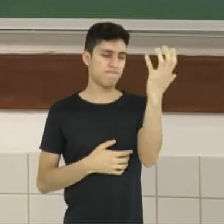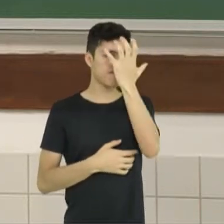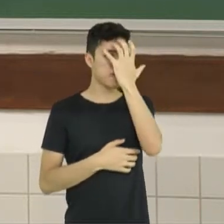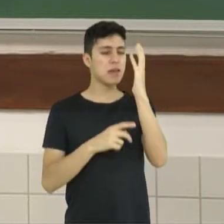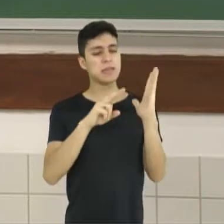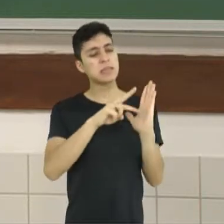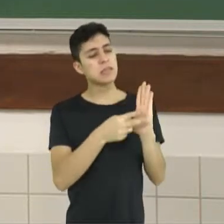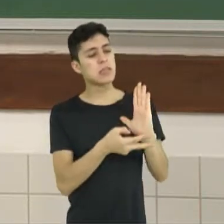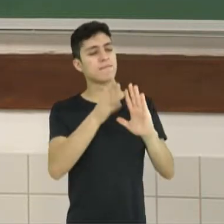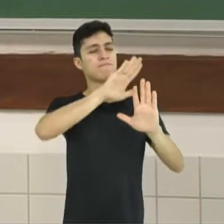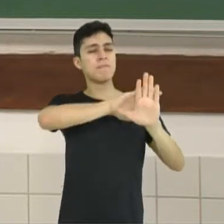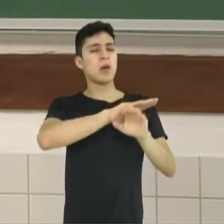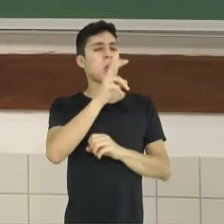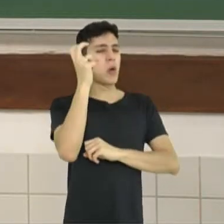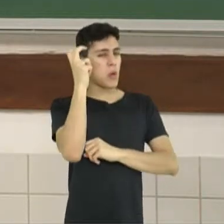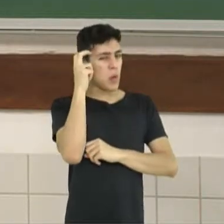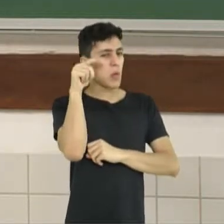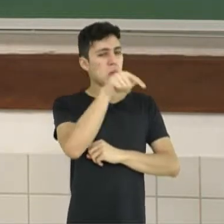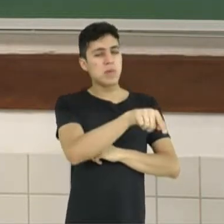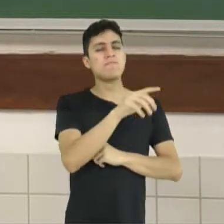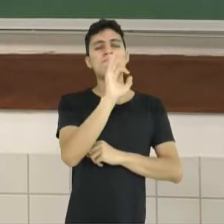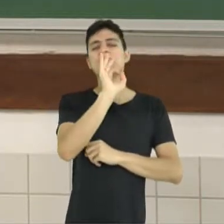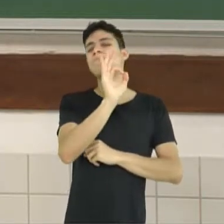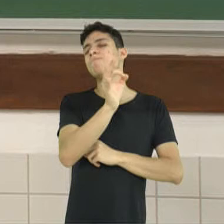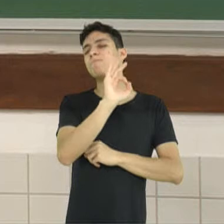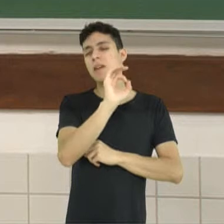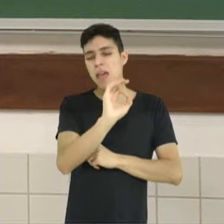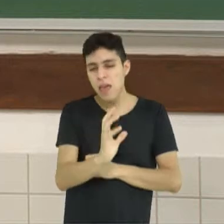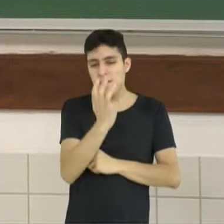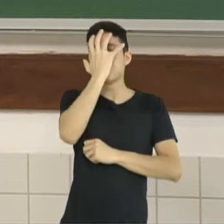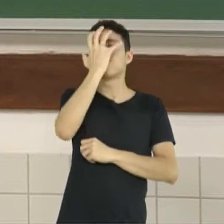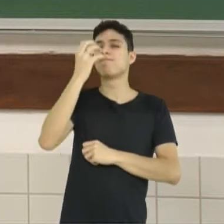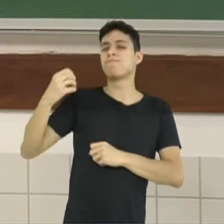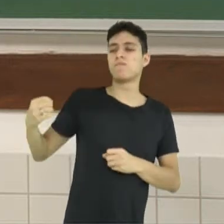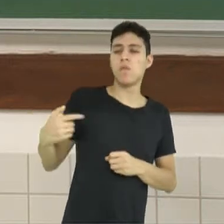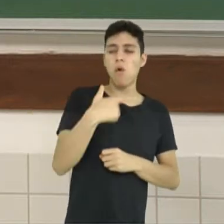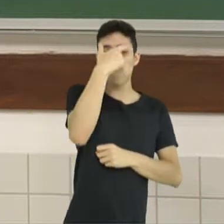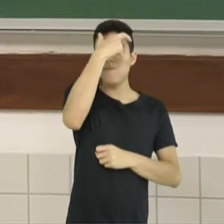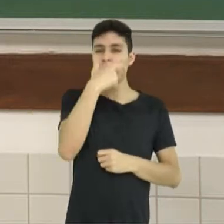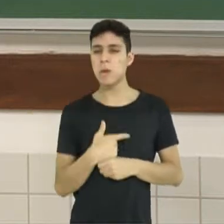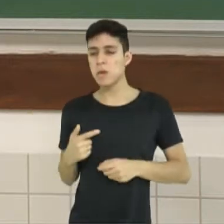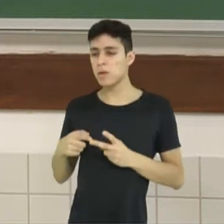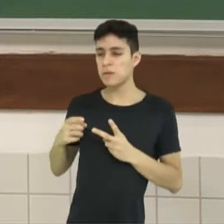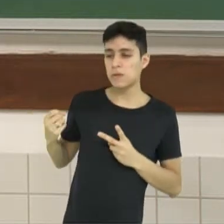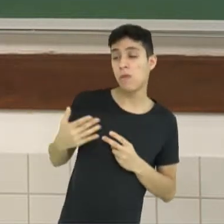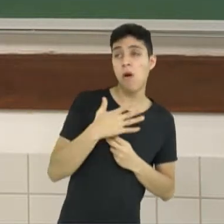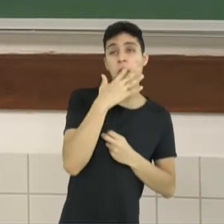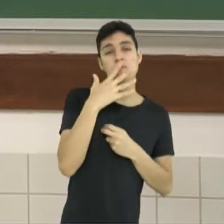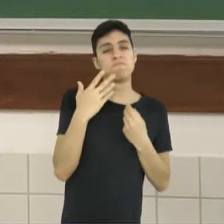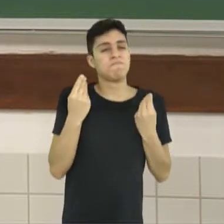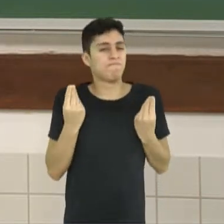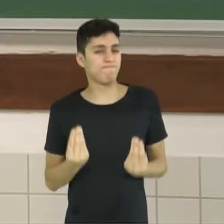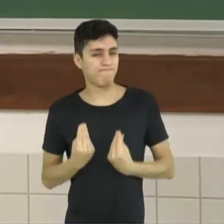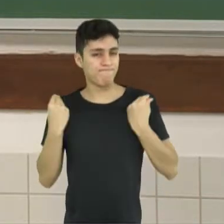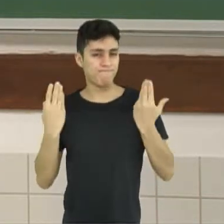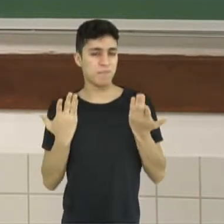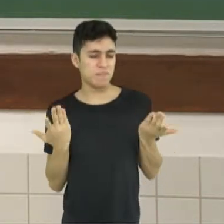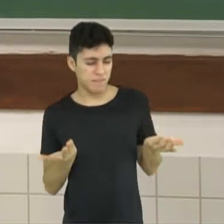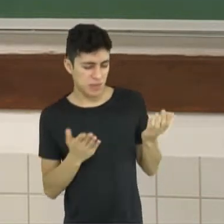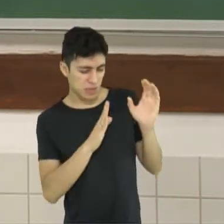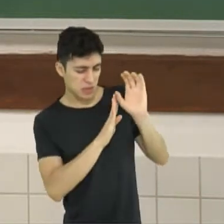cultural de que a máscara ela vem para criar um personagem novo, uma ideia nova. Então essa